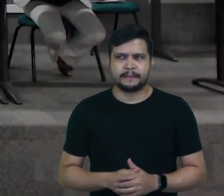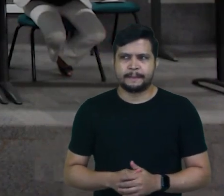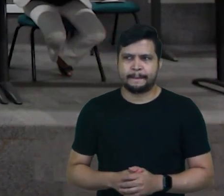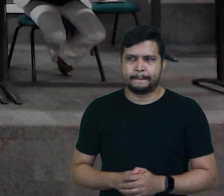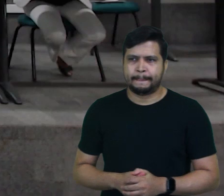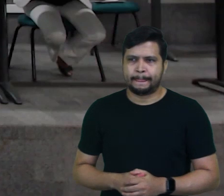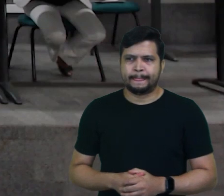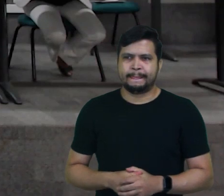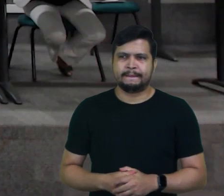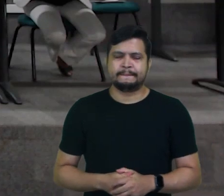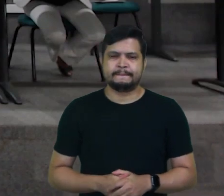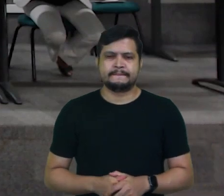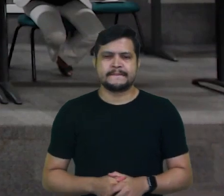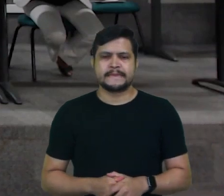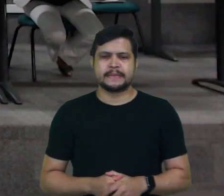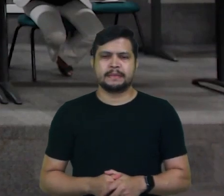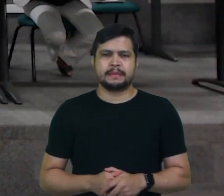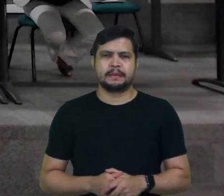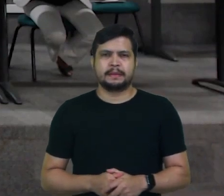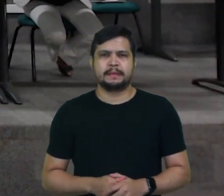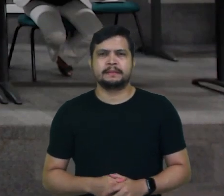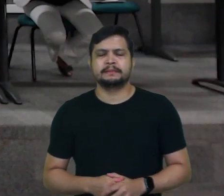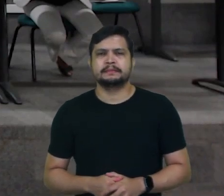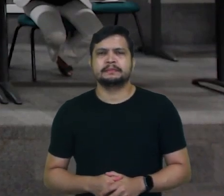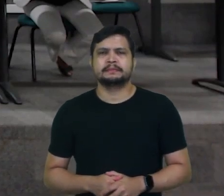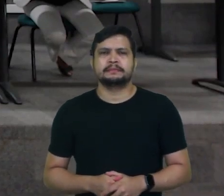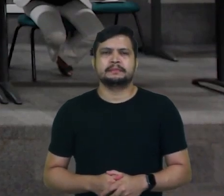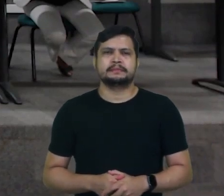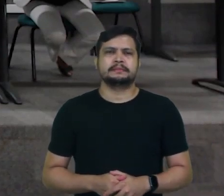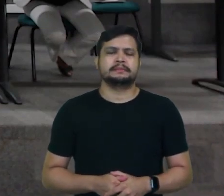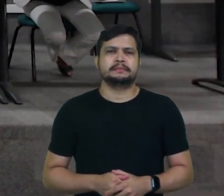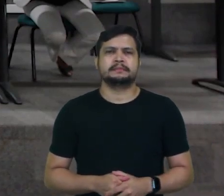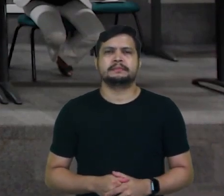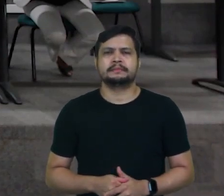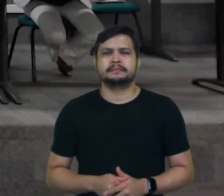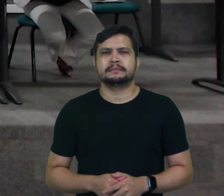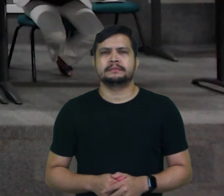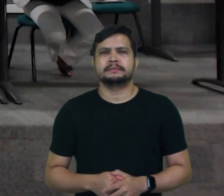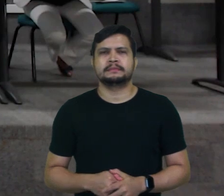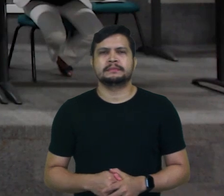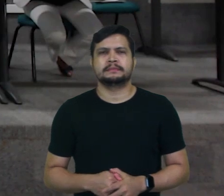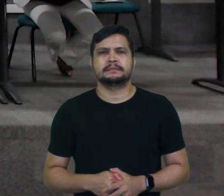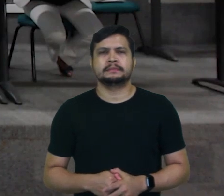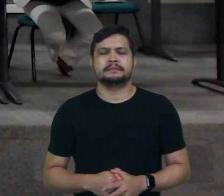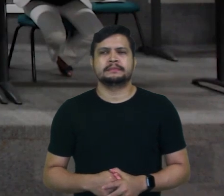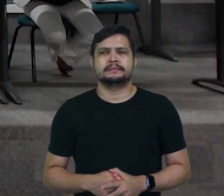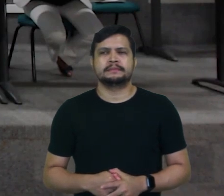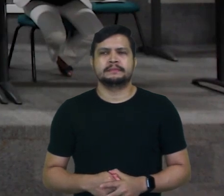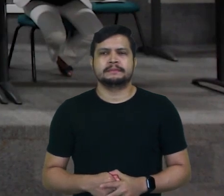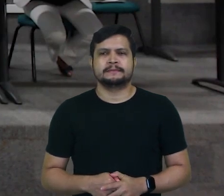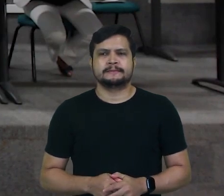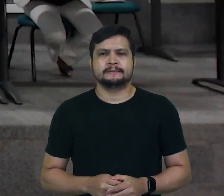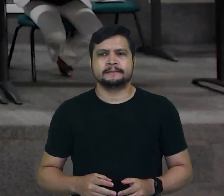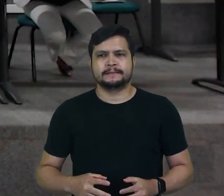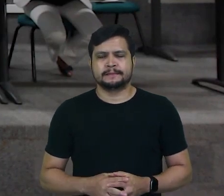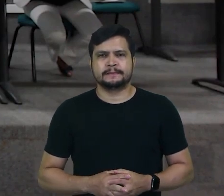atividade como essa que a gente organizou, a gente traz os casos de sucesso, né? E a Clarinha é o